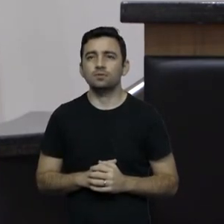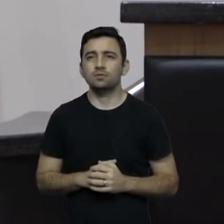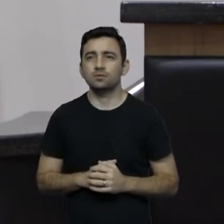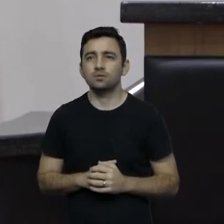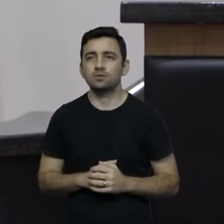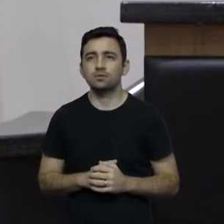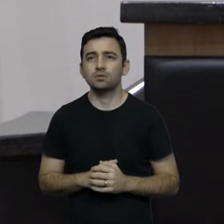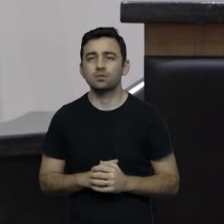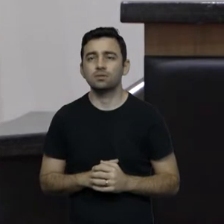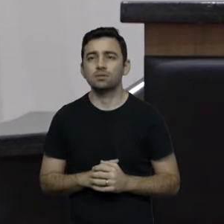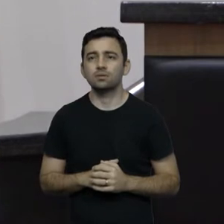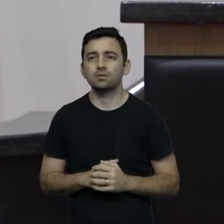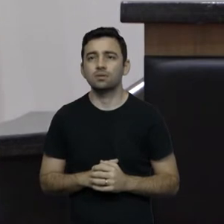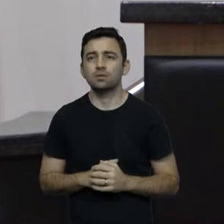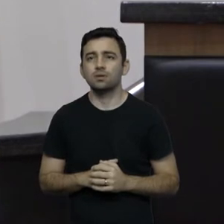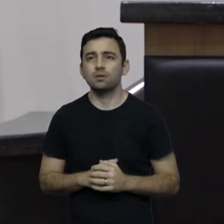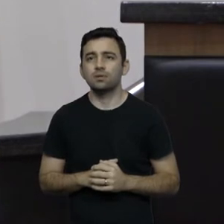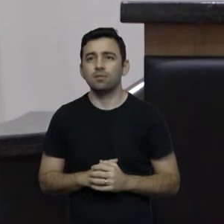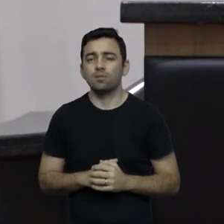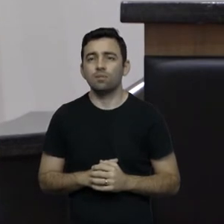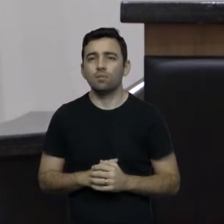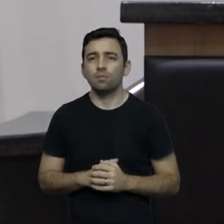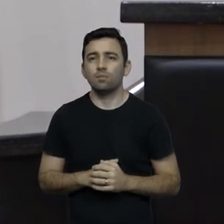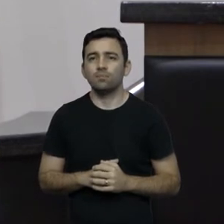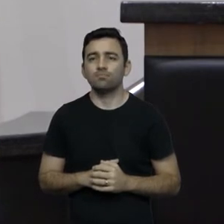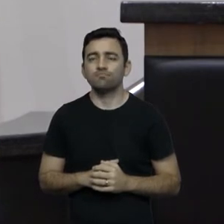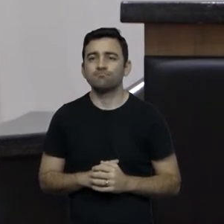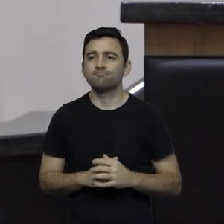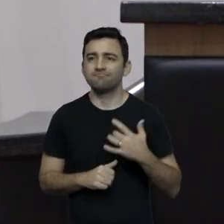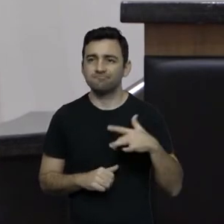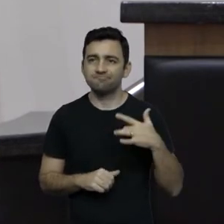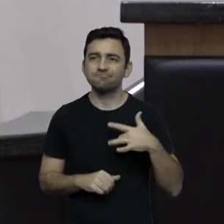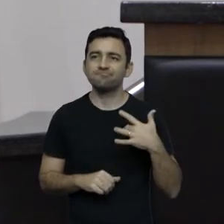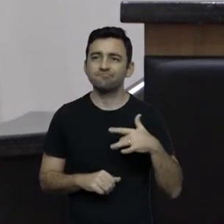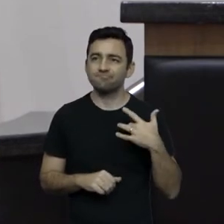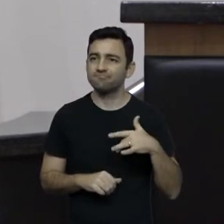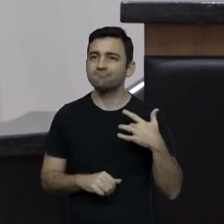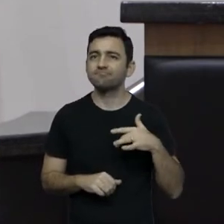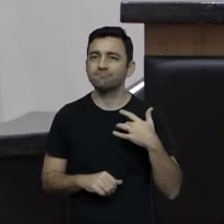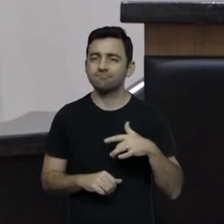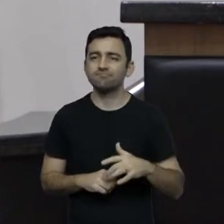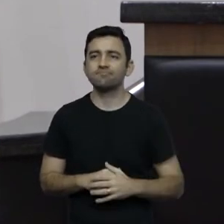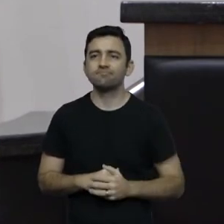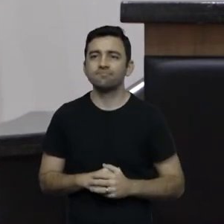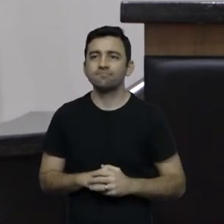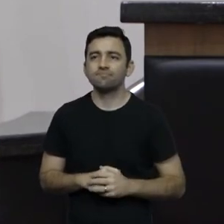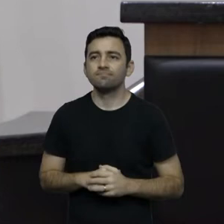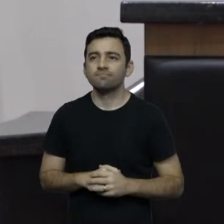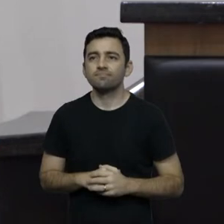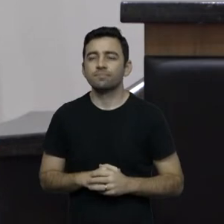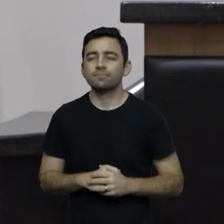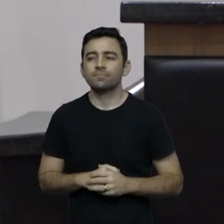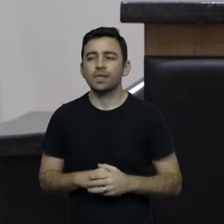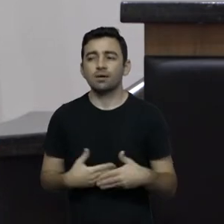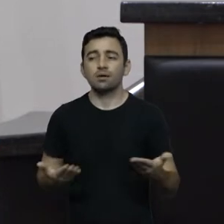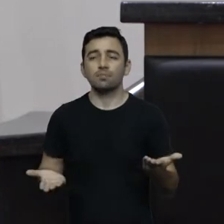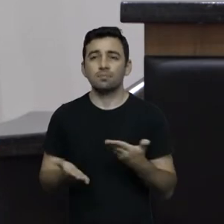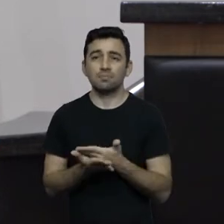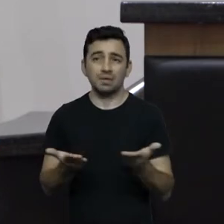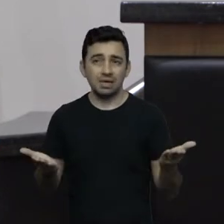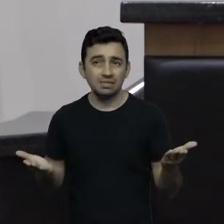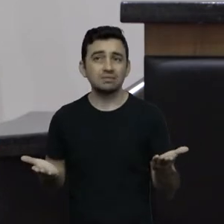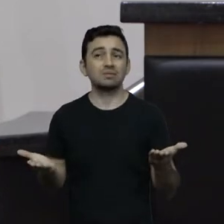o pão e É uma pena é uma pena que a gente perde uma grande